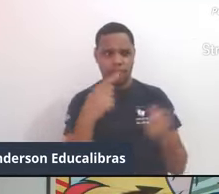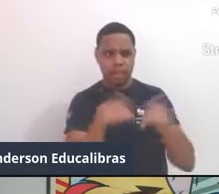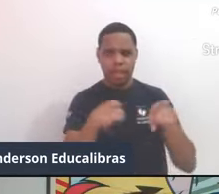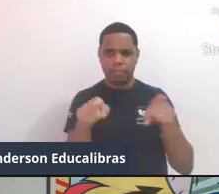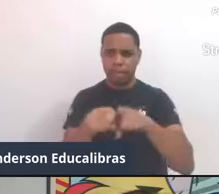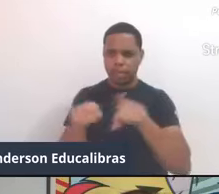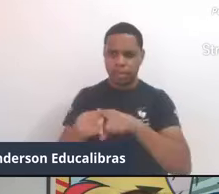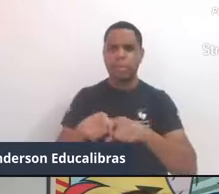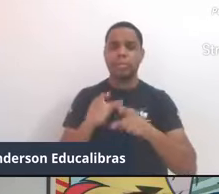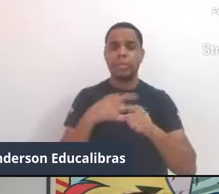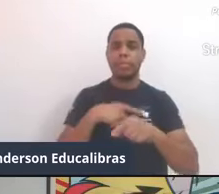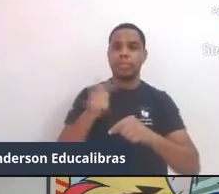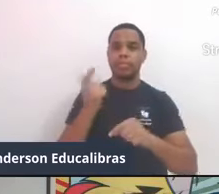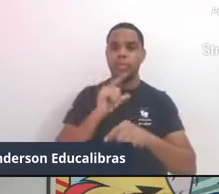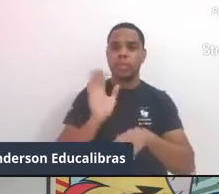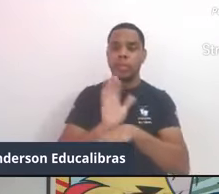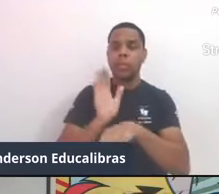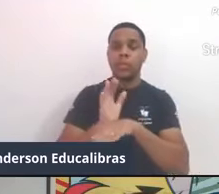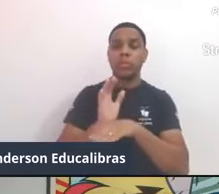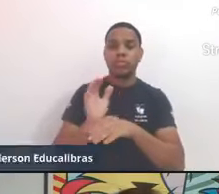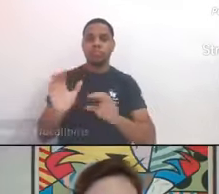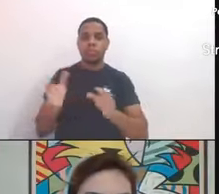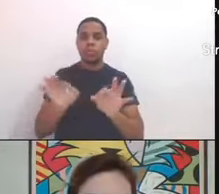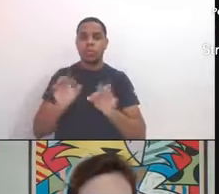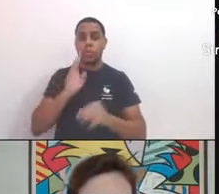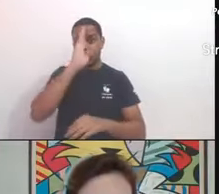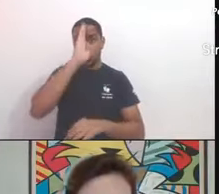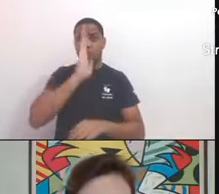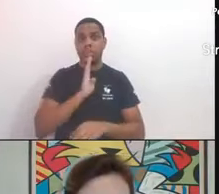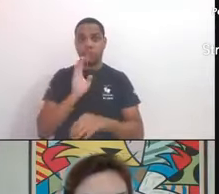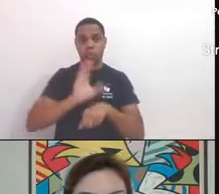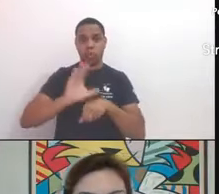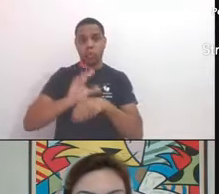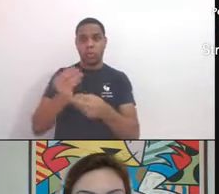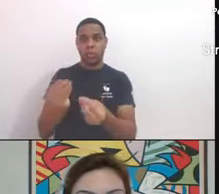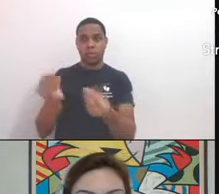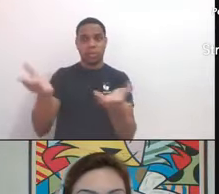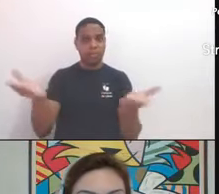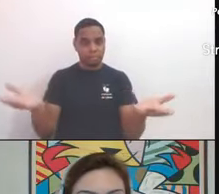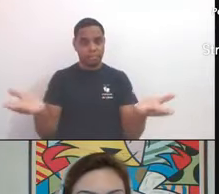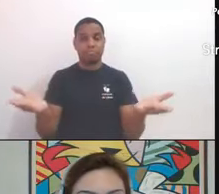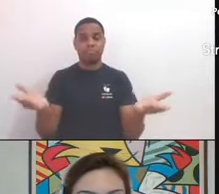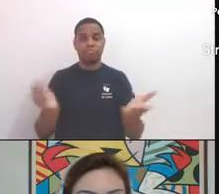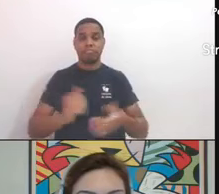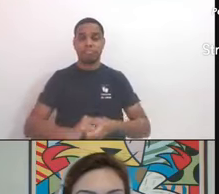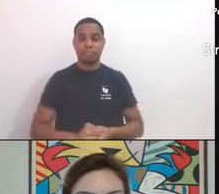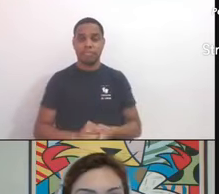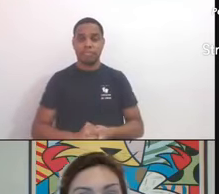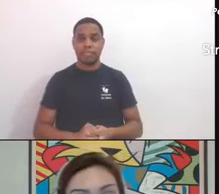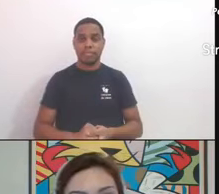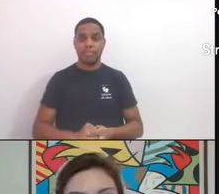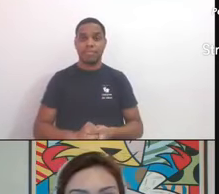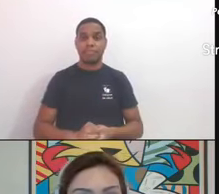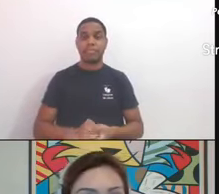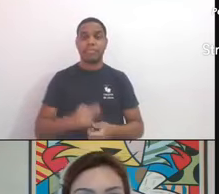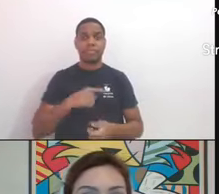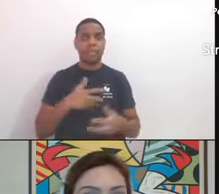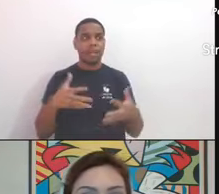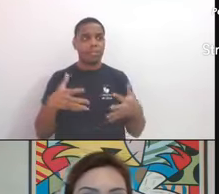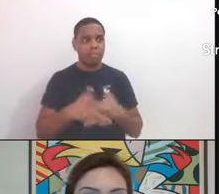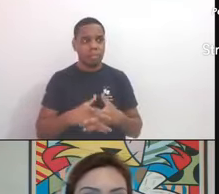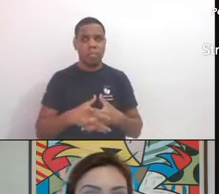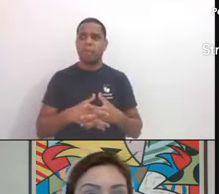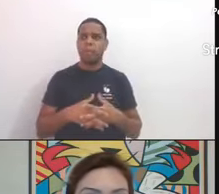têm propiciado isso para pessoas gratuitamente, isso não é uma coisa tão complexa, então qualquer